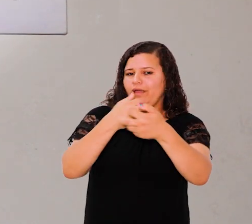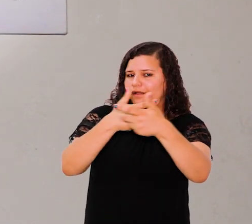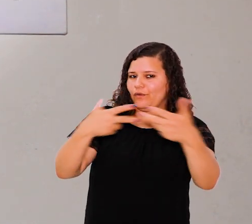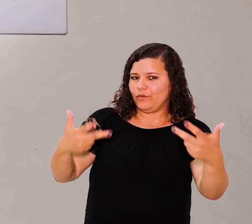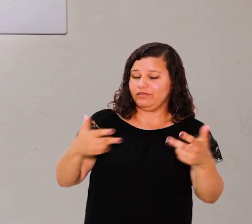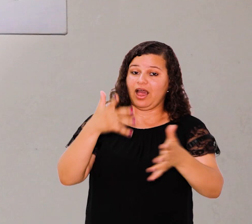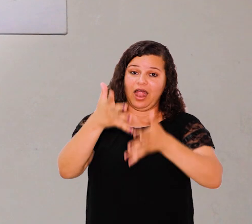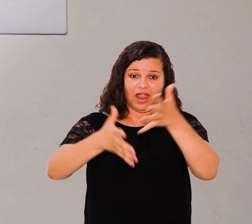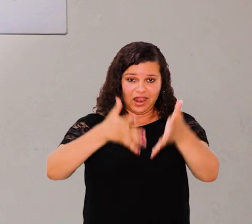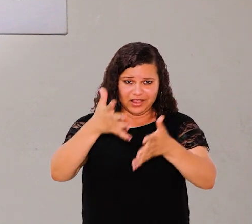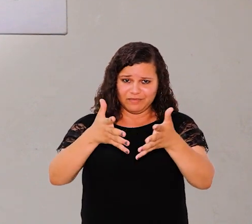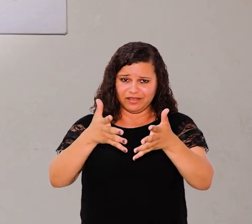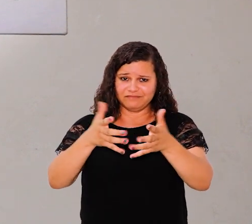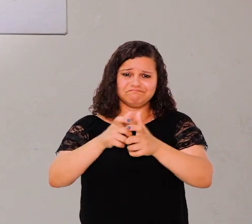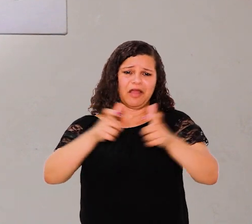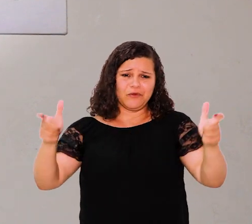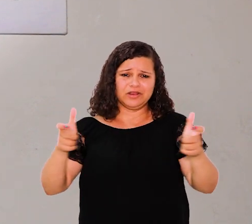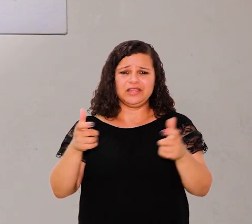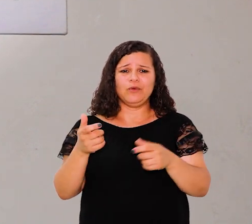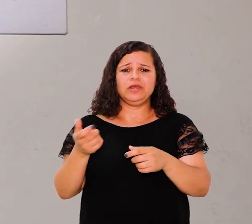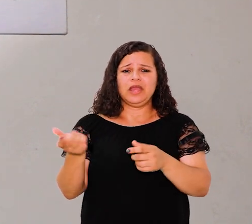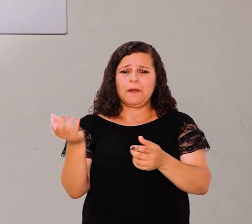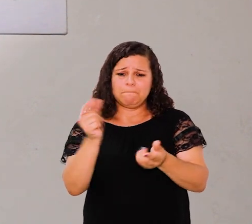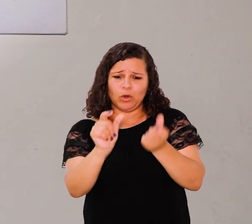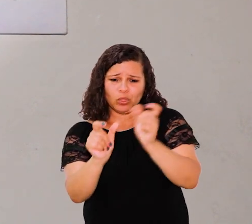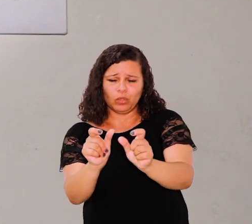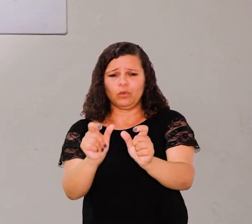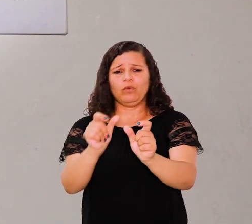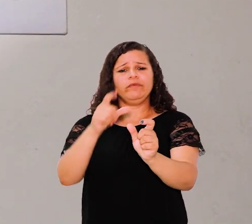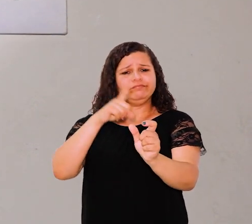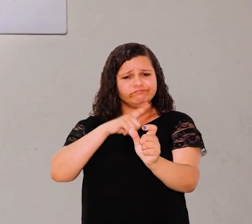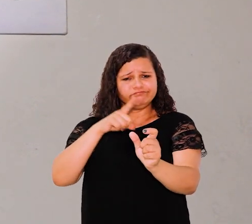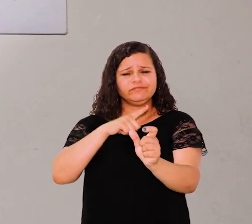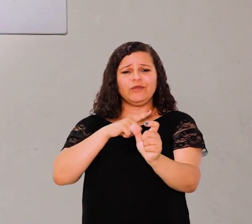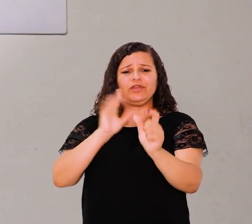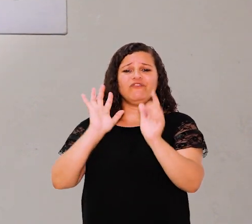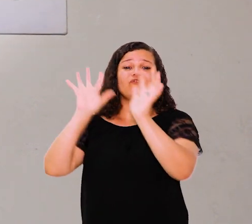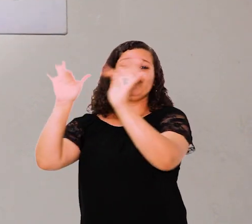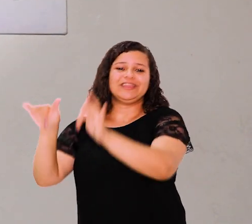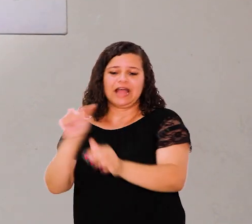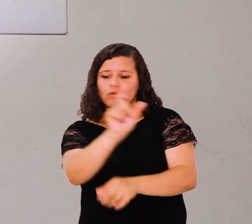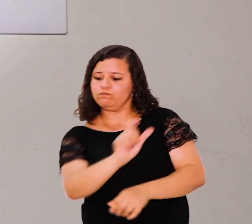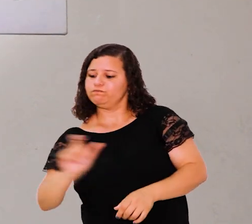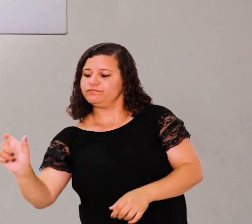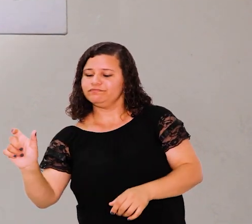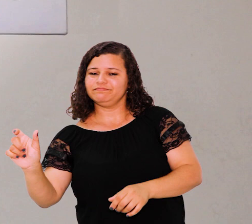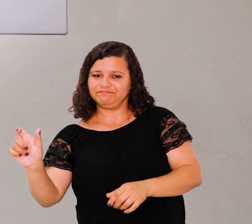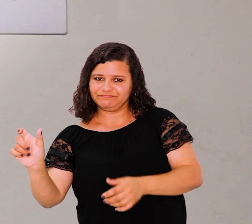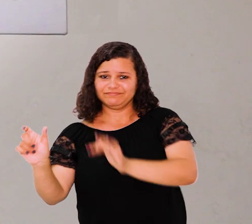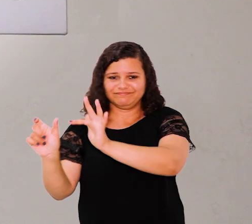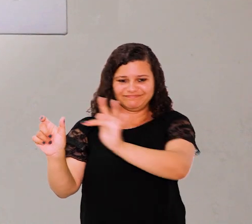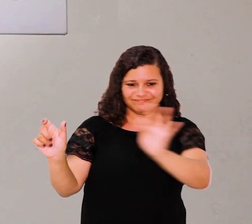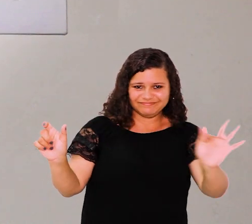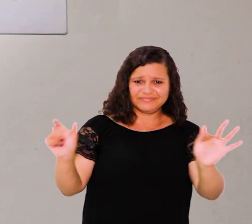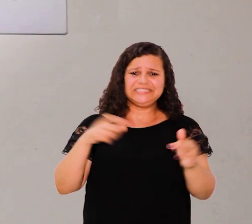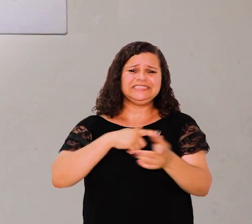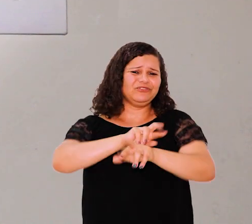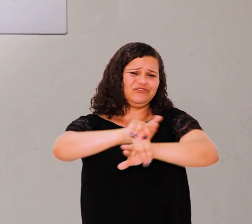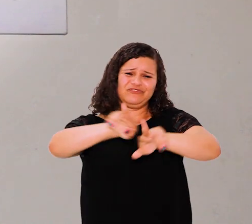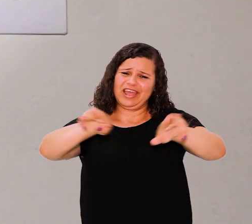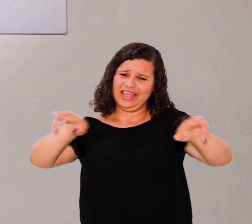coisas. Na Libras, geralmente, esses pronomes, eles geralmente vão para o final. Então, são uma série